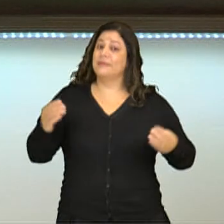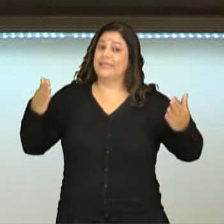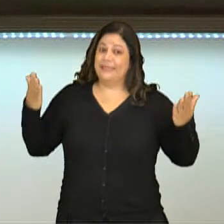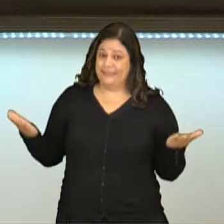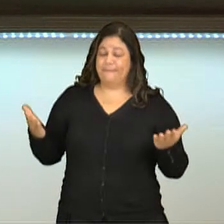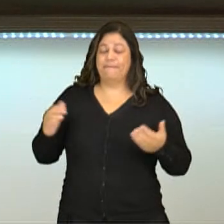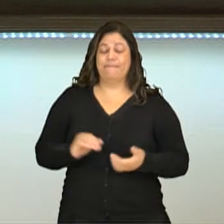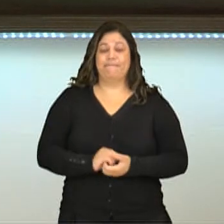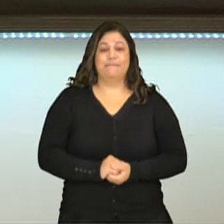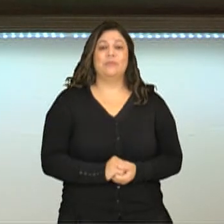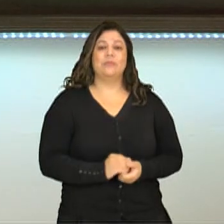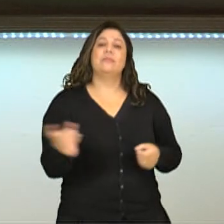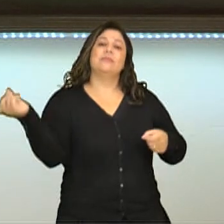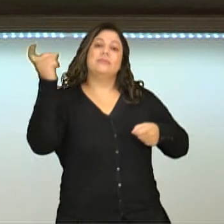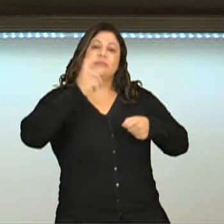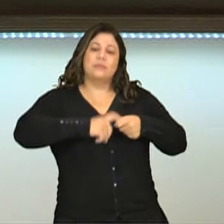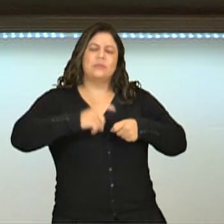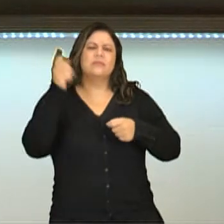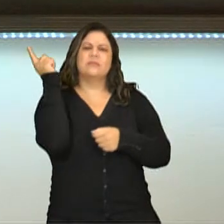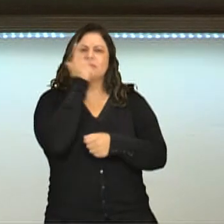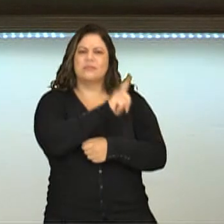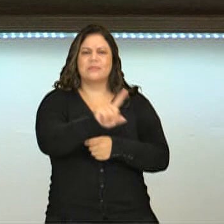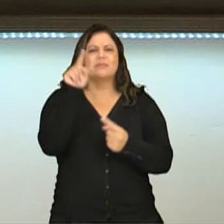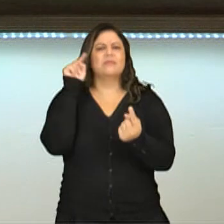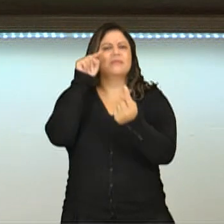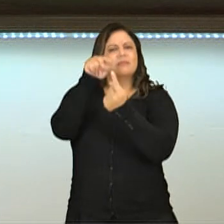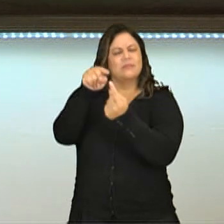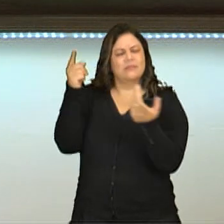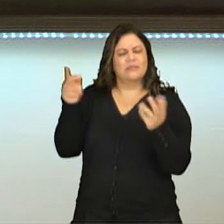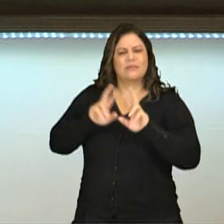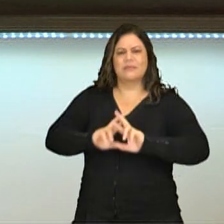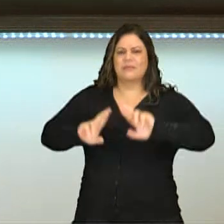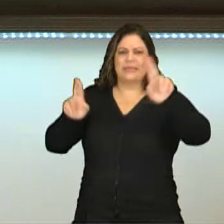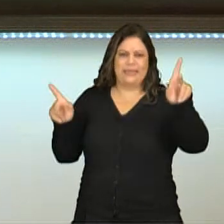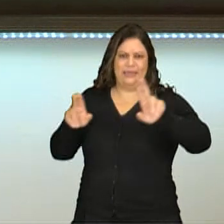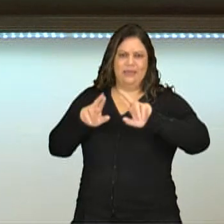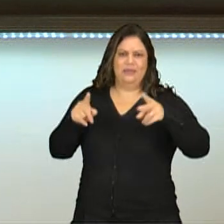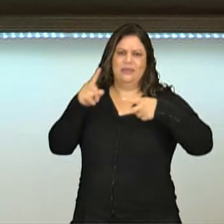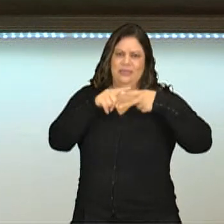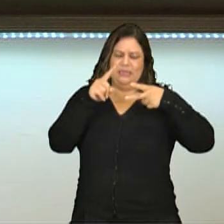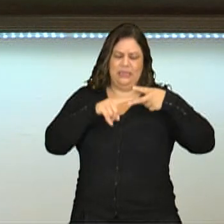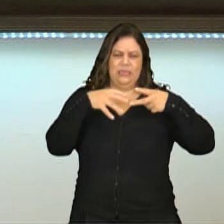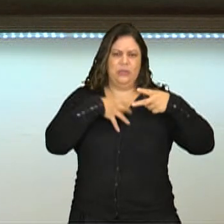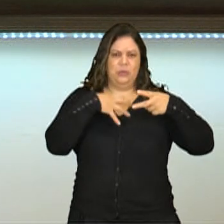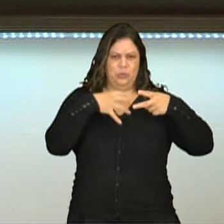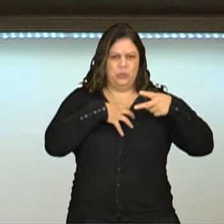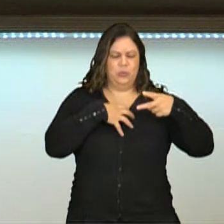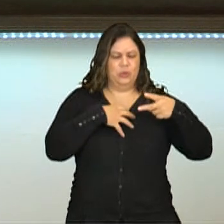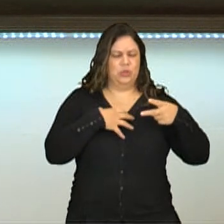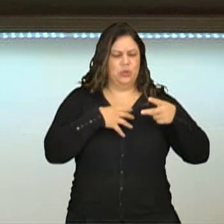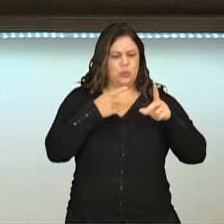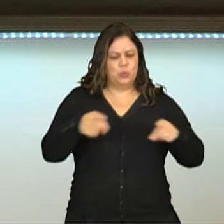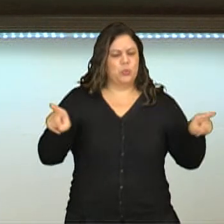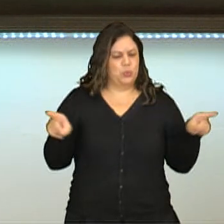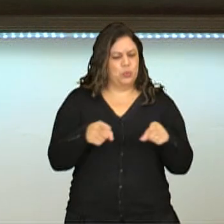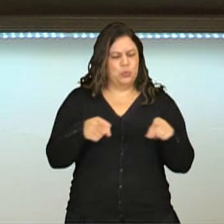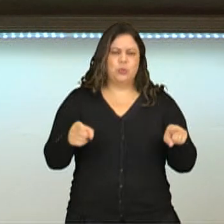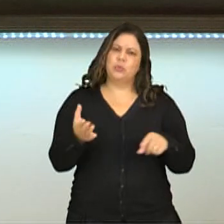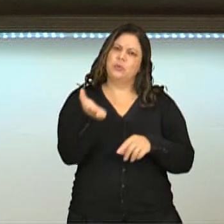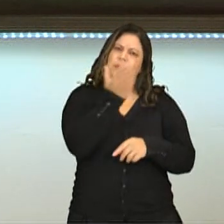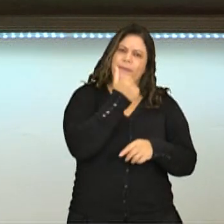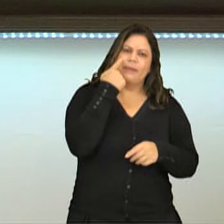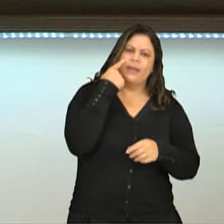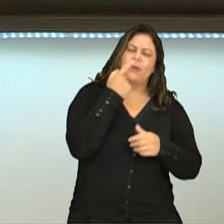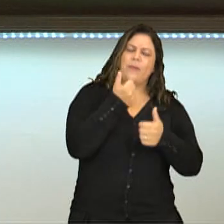Então, pessoal, voltamos. Conseguiram identificar a diferença entre esses dois ritmos, esses dois estilos musicais? Me acompanha